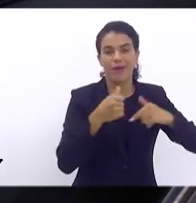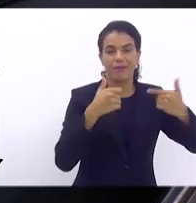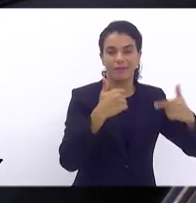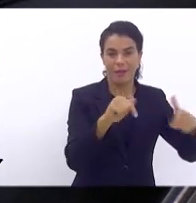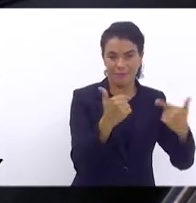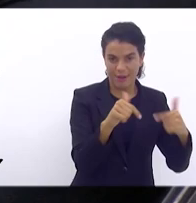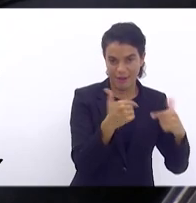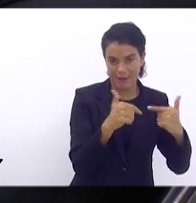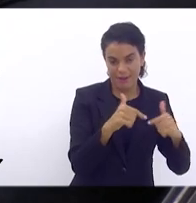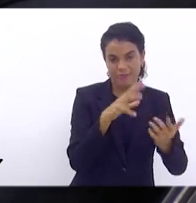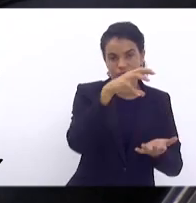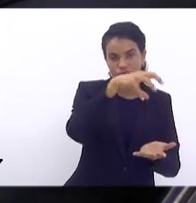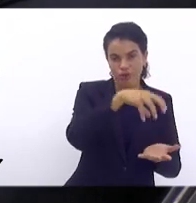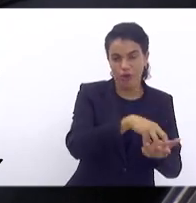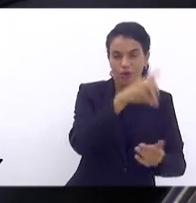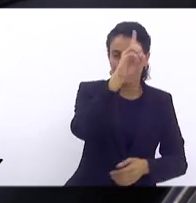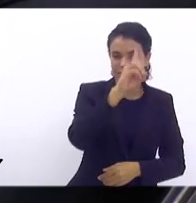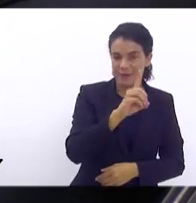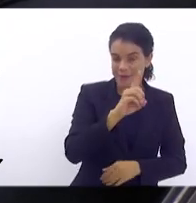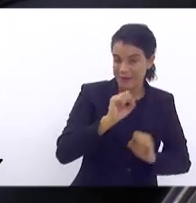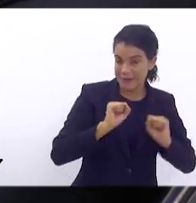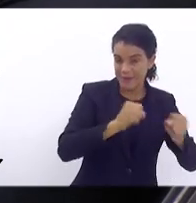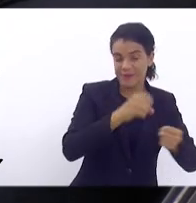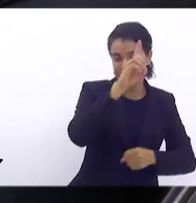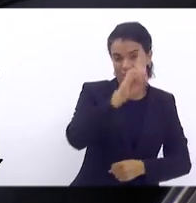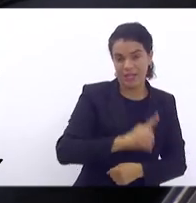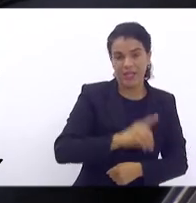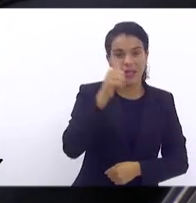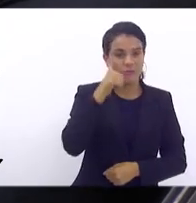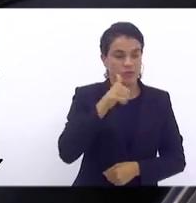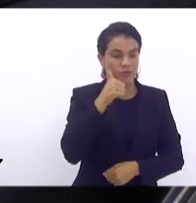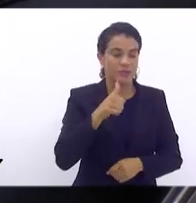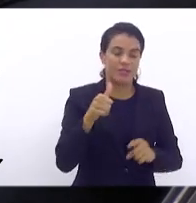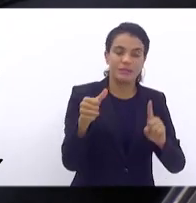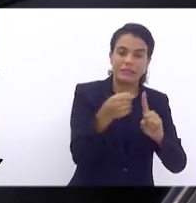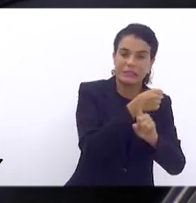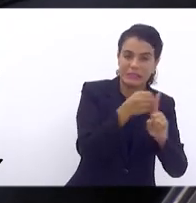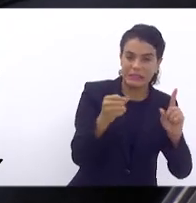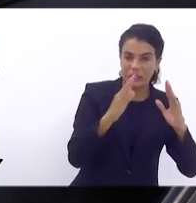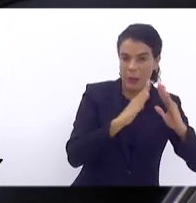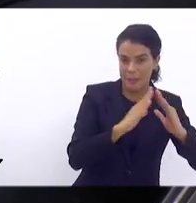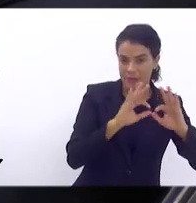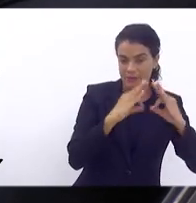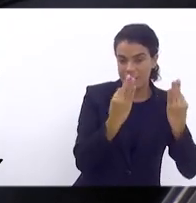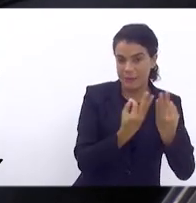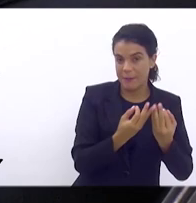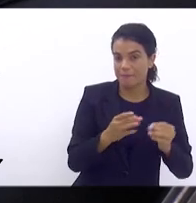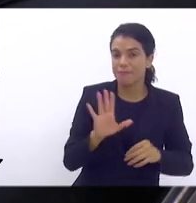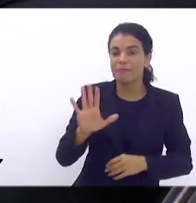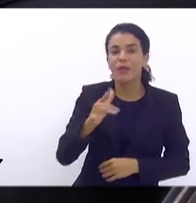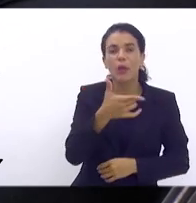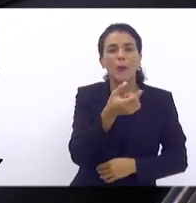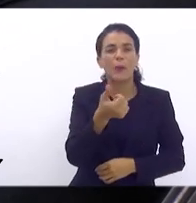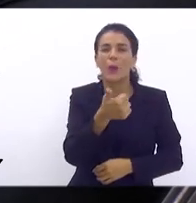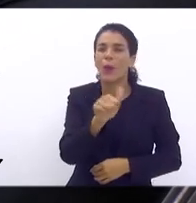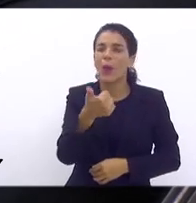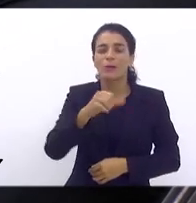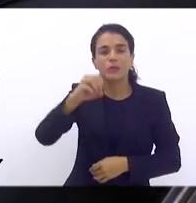dos direitos das mulheres em situação de violência doméstica em 2011 a gente não cogitava